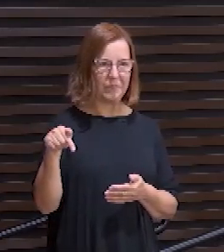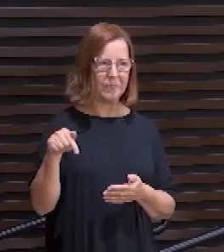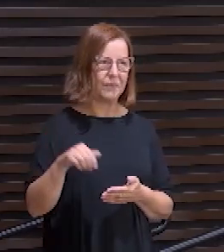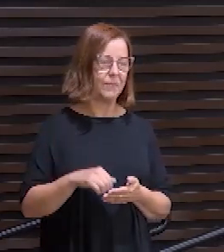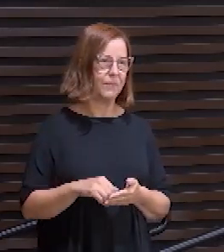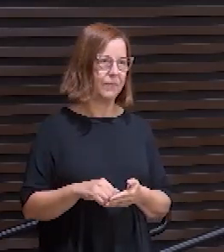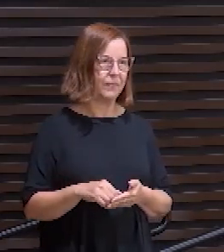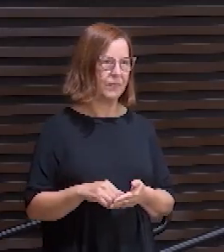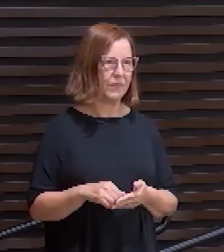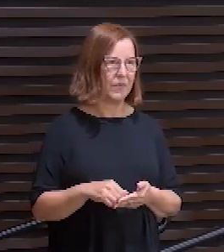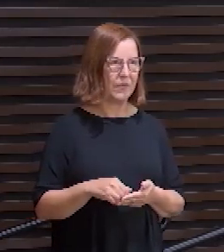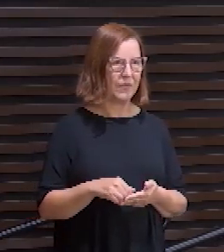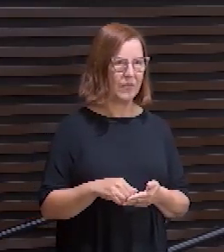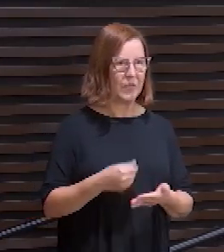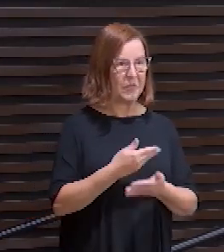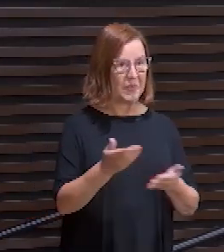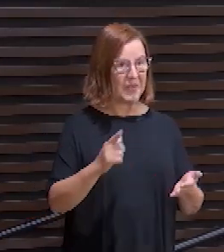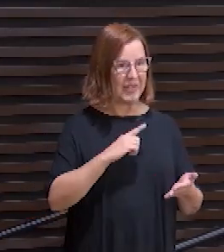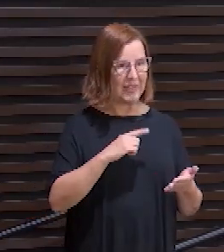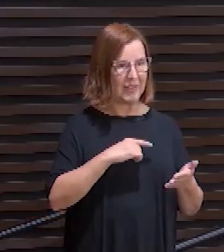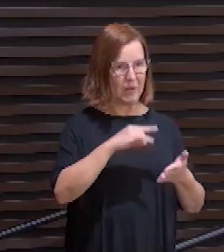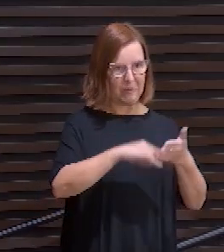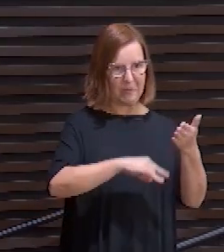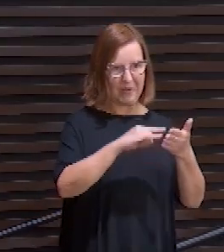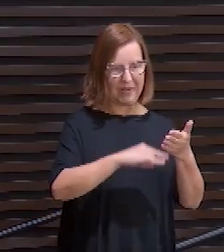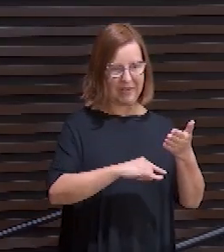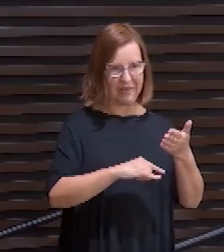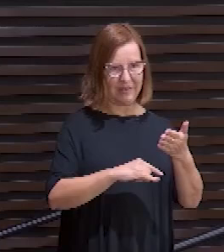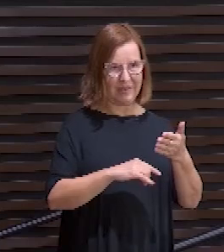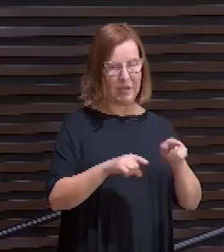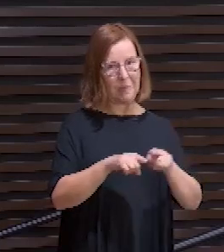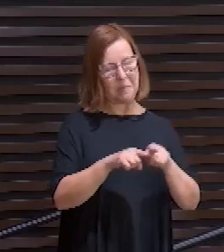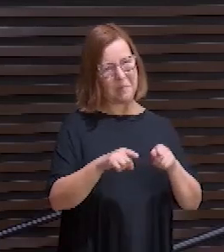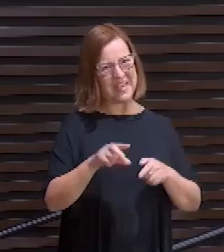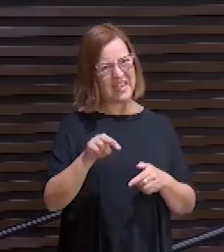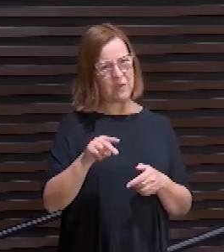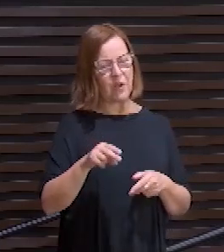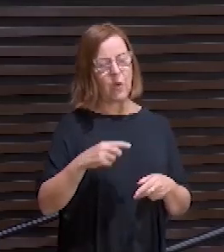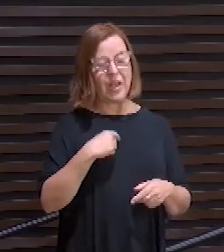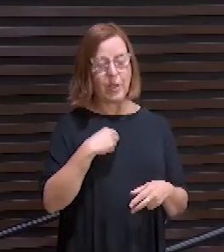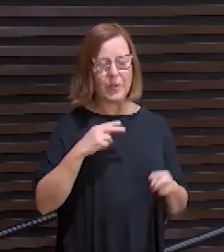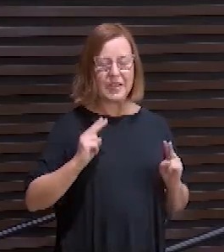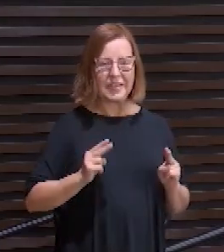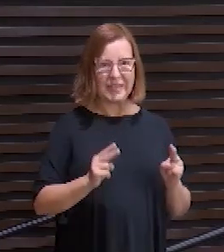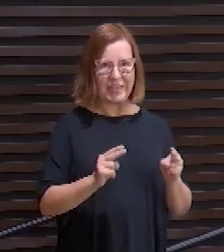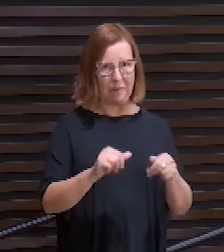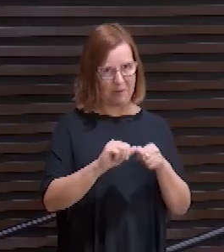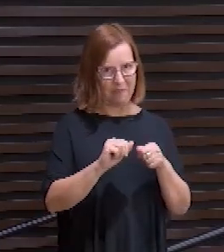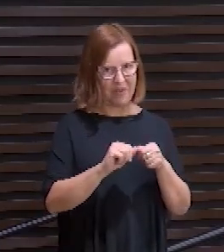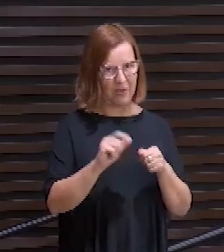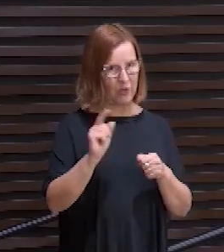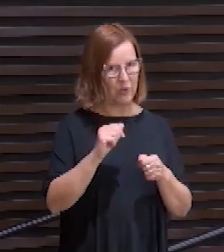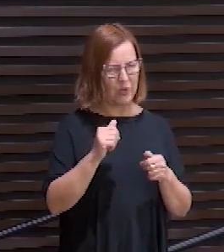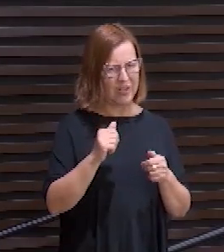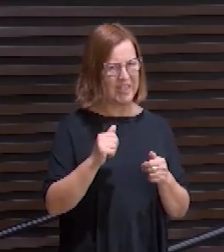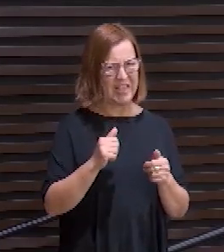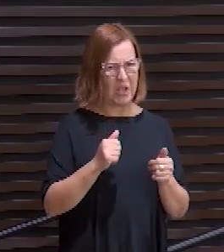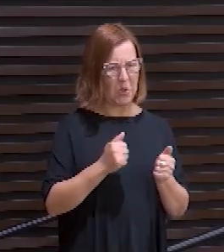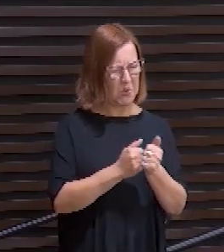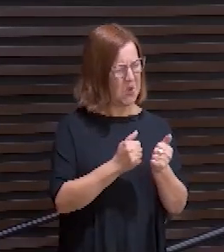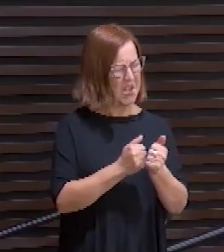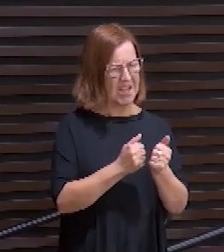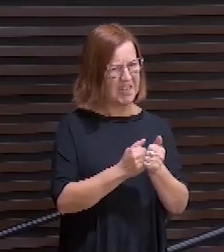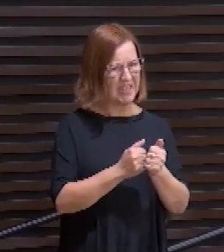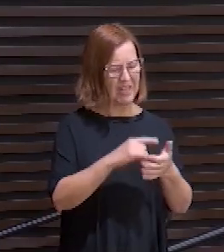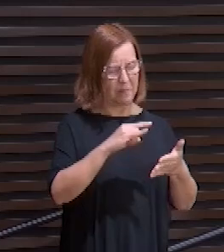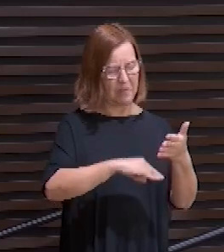Vocês têm os boletins nas mãos, mas como eu tenho feito aqui, eu não vou seguir o boletim. O irmão pode guardar o